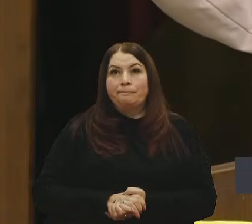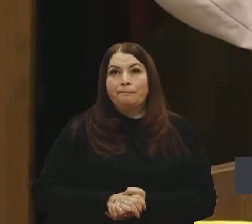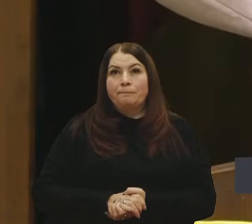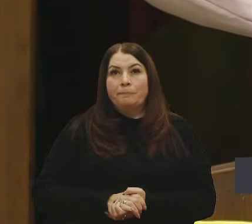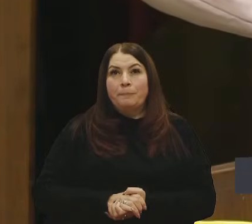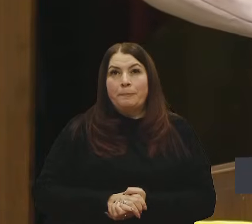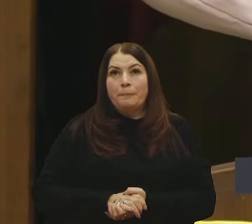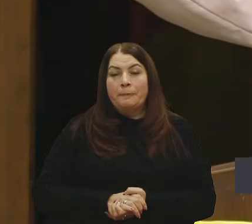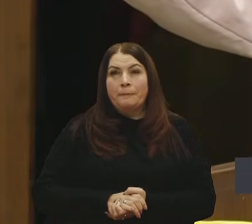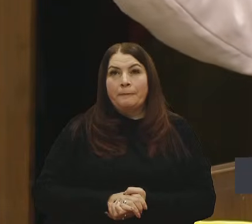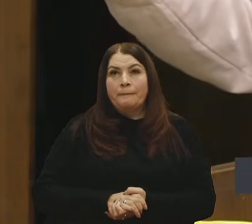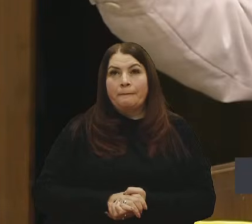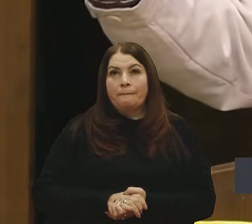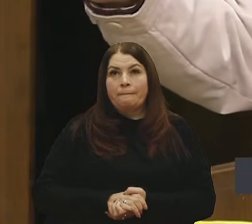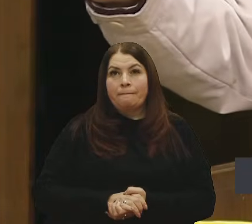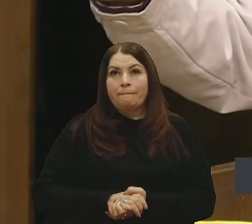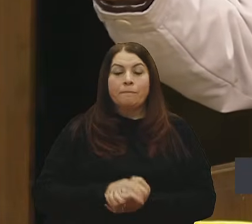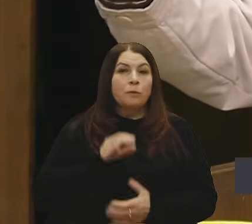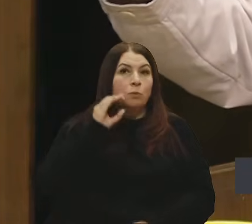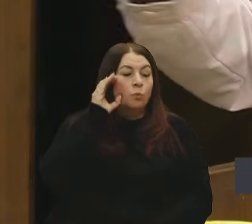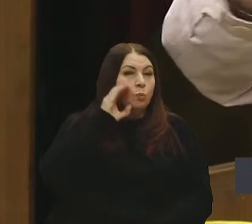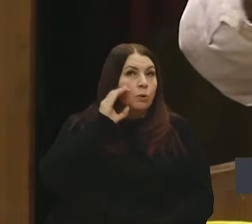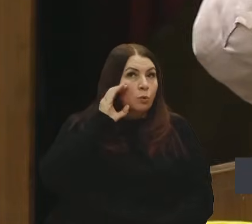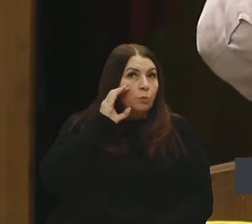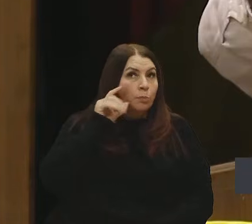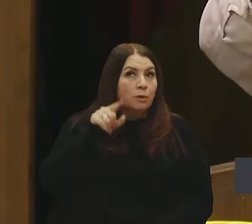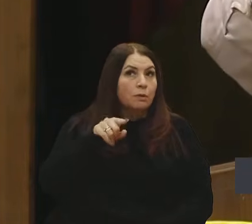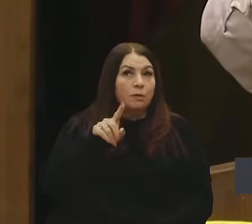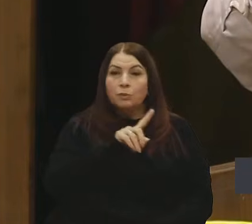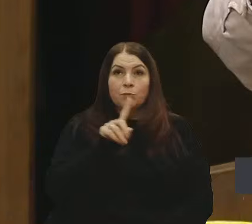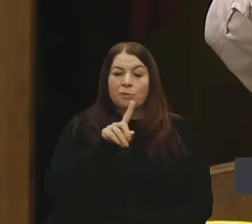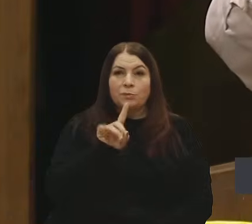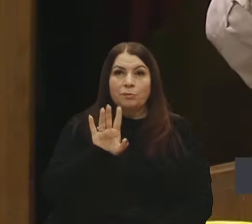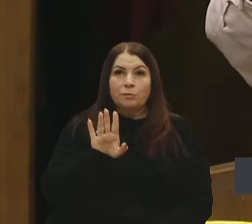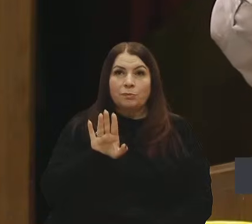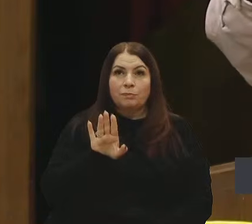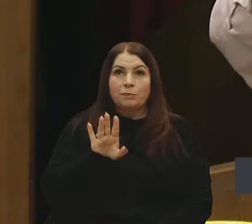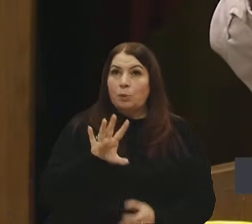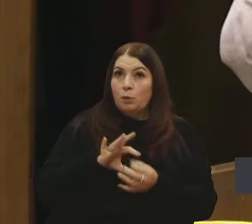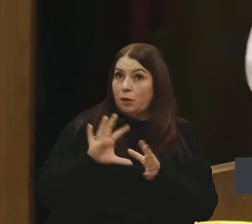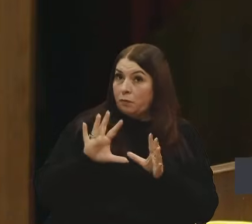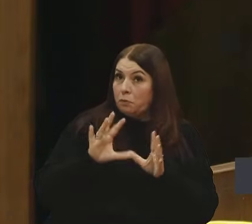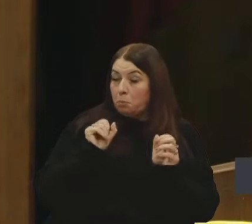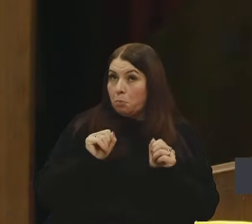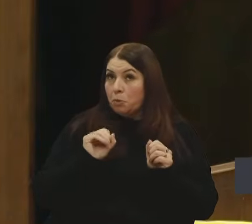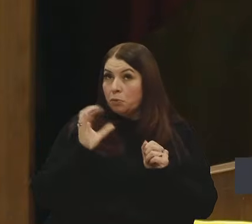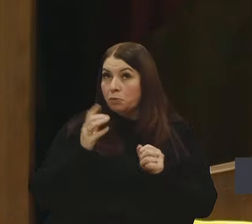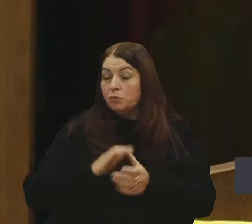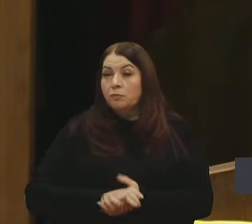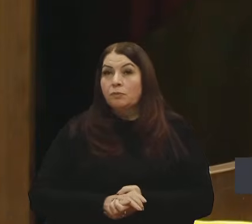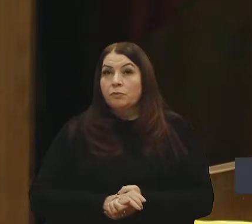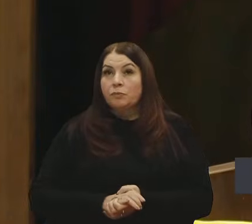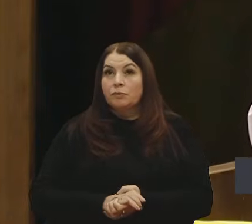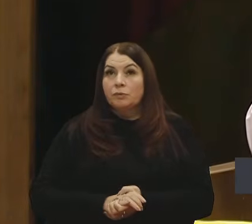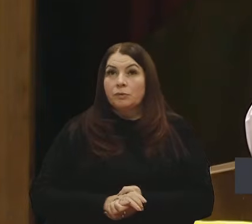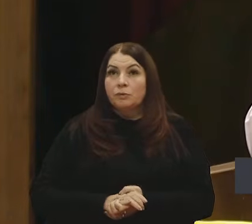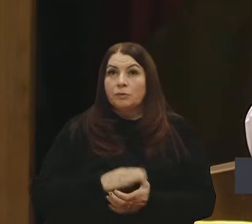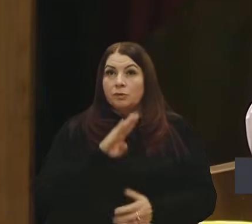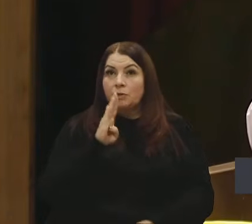Equador, Colômbia. Nós não estamos livres do que pode vir a acontecer aqui no Brasil